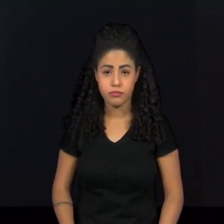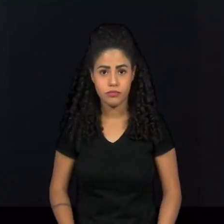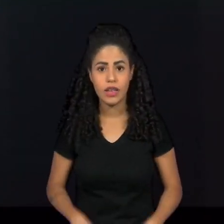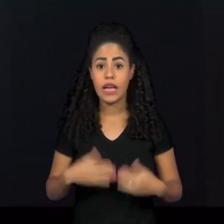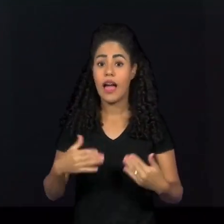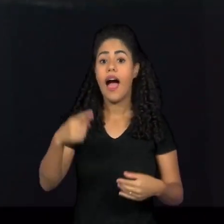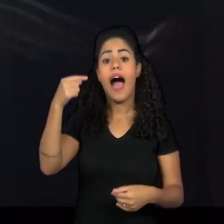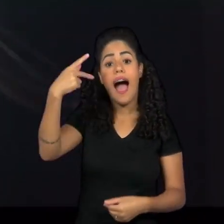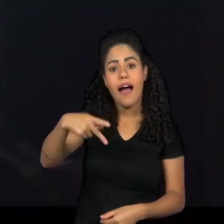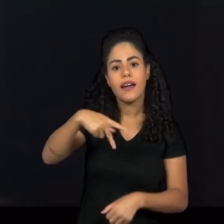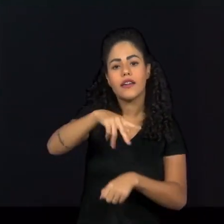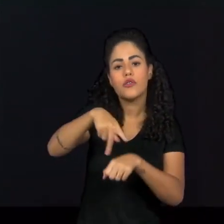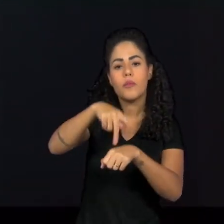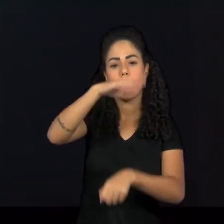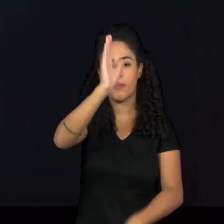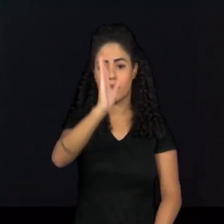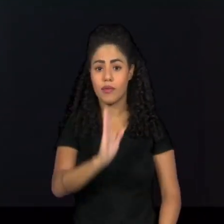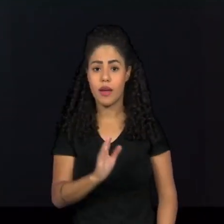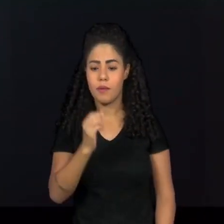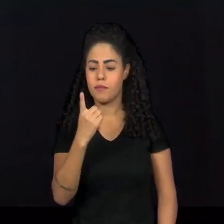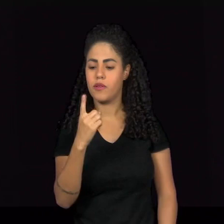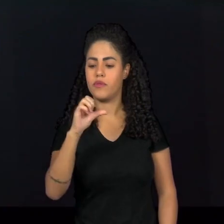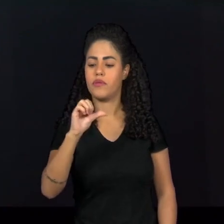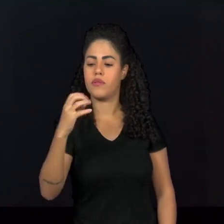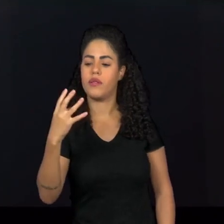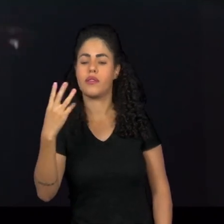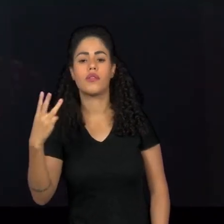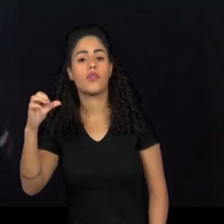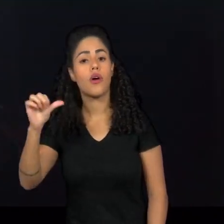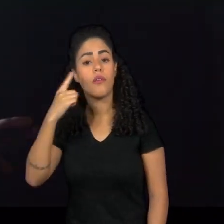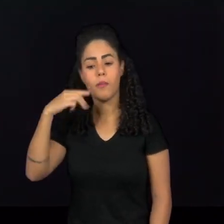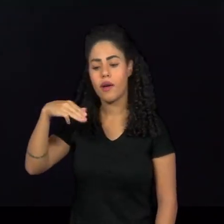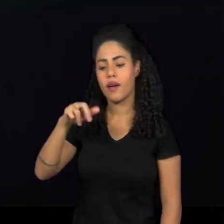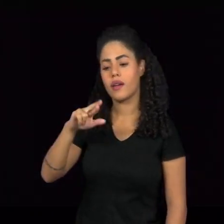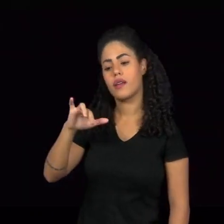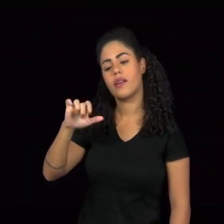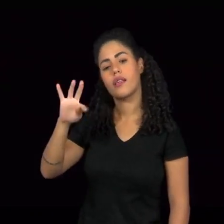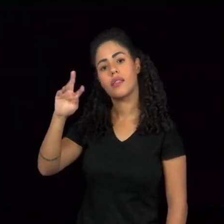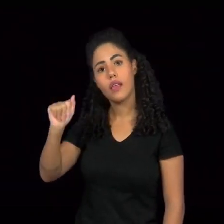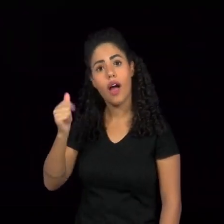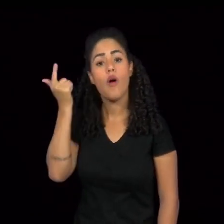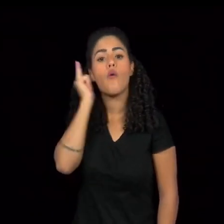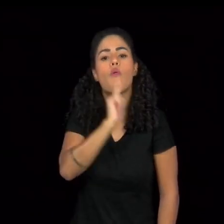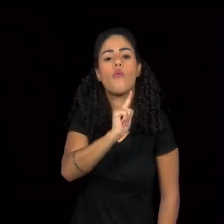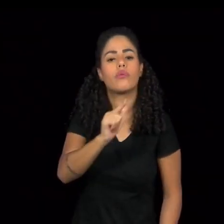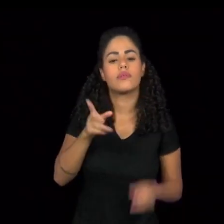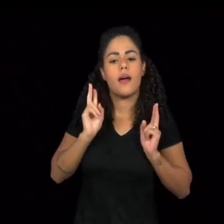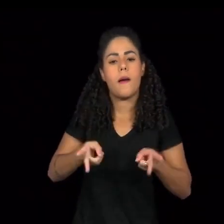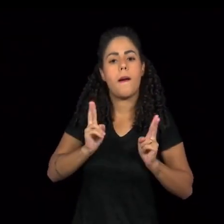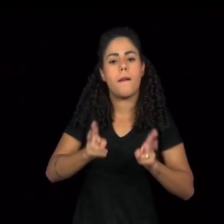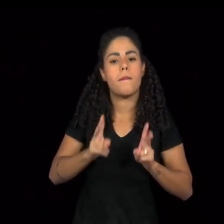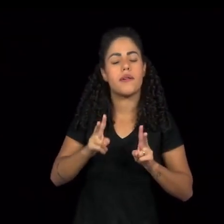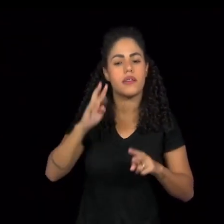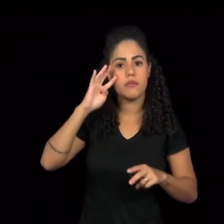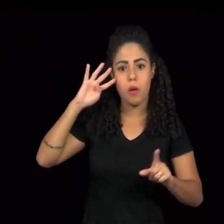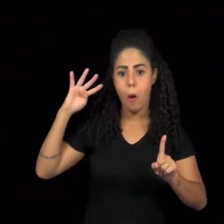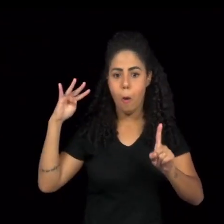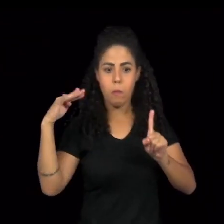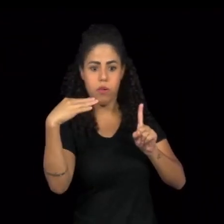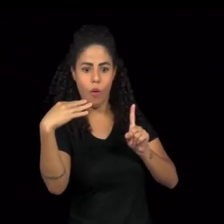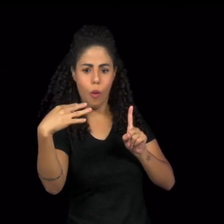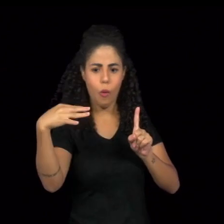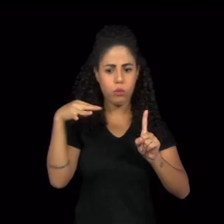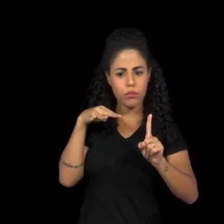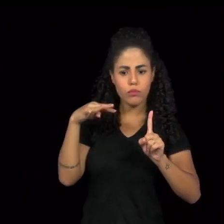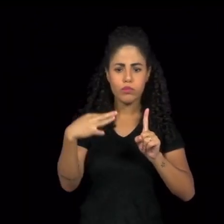Exilada no Brasil em 1849, Marietta logo alcançaria por aqui a mesma notoriedade que conquistara no